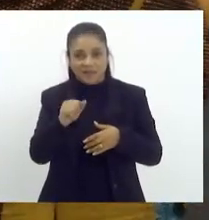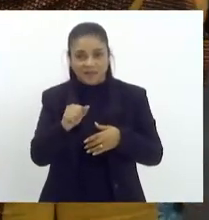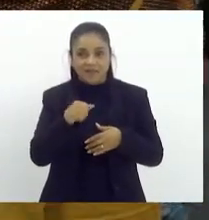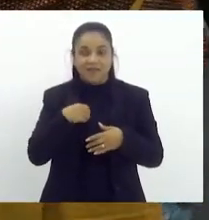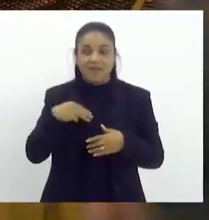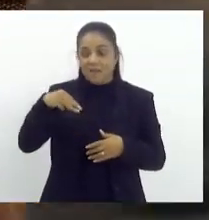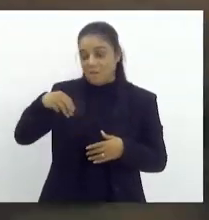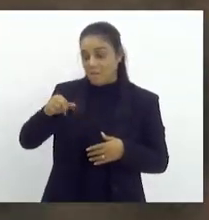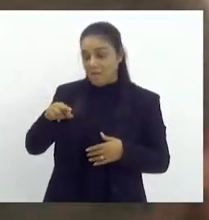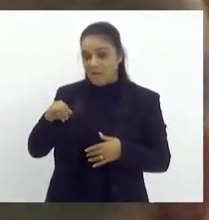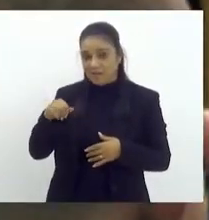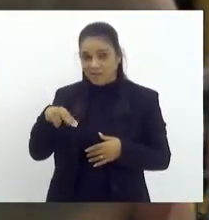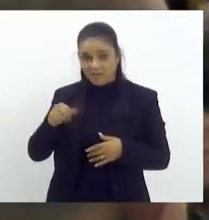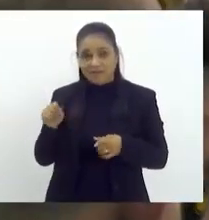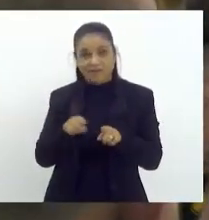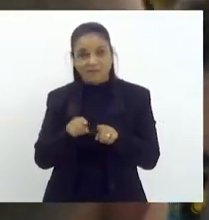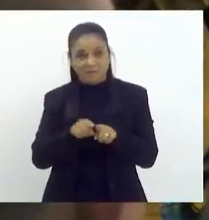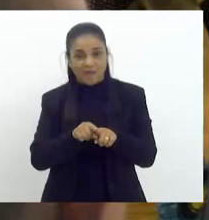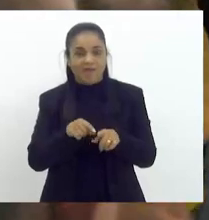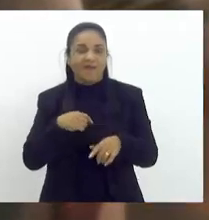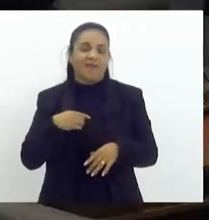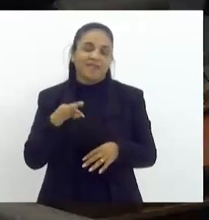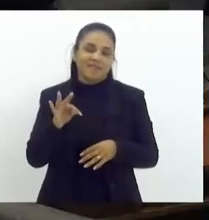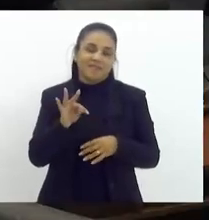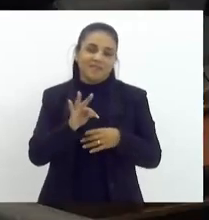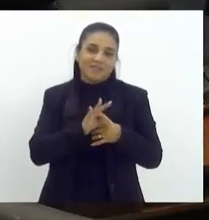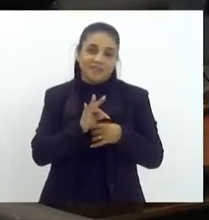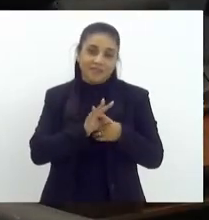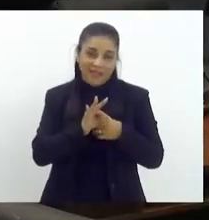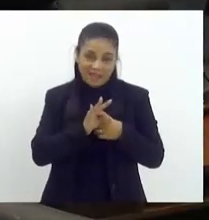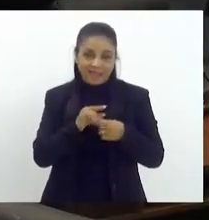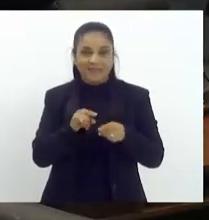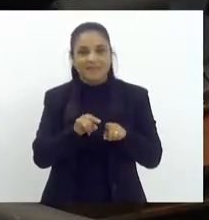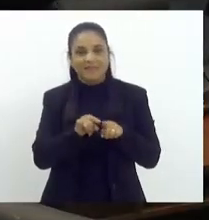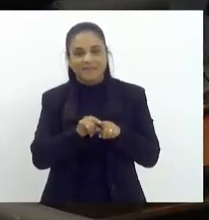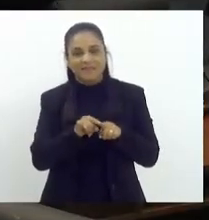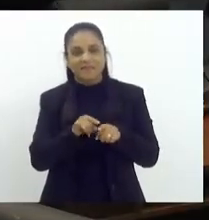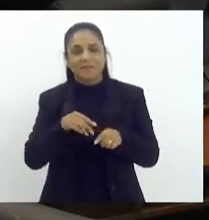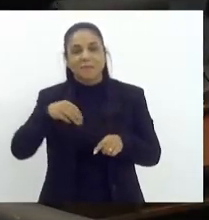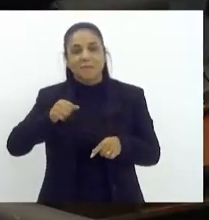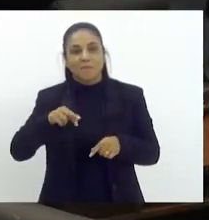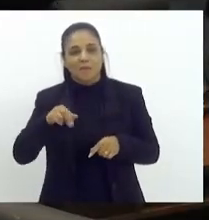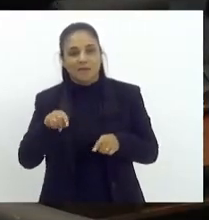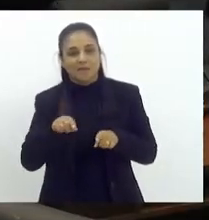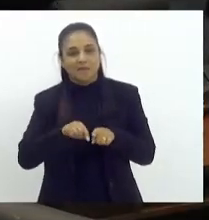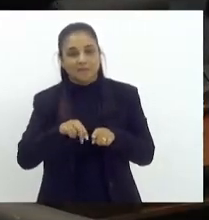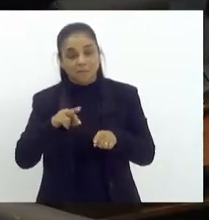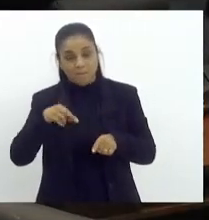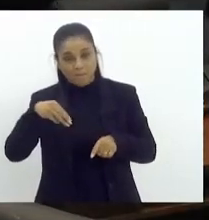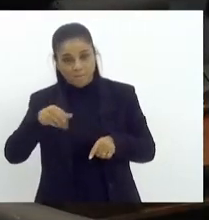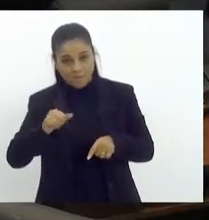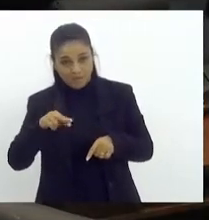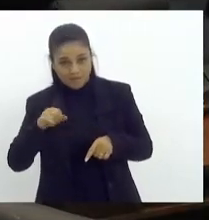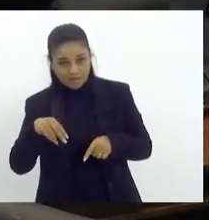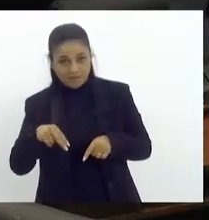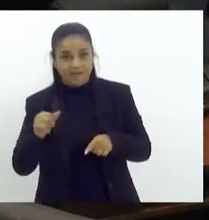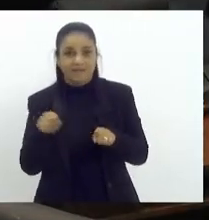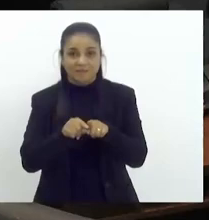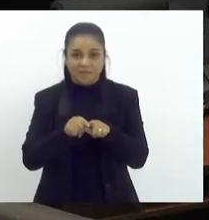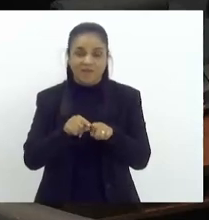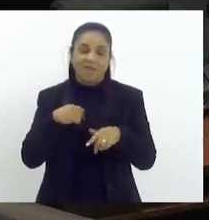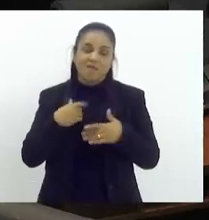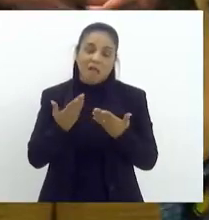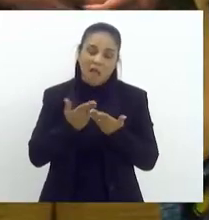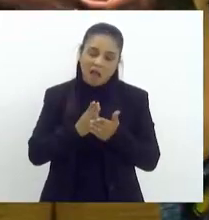A Marina do time e a Dani Monteiro é técnica desse time Então vamos lá aqui gente acho que estão acabando mas eu não